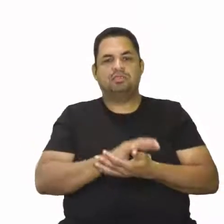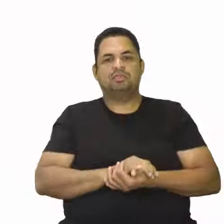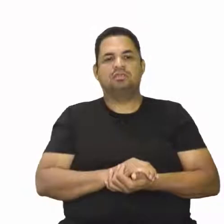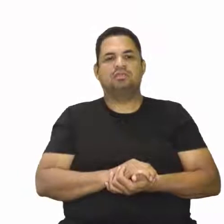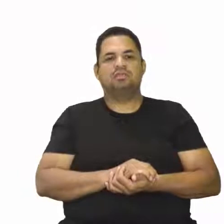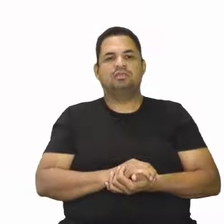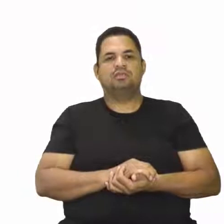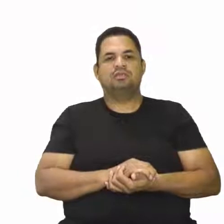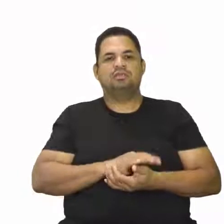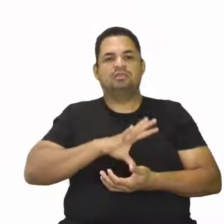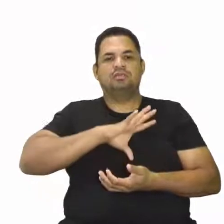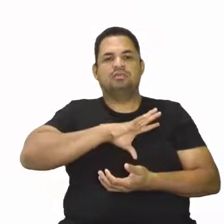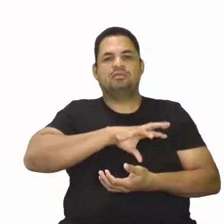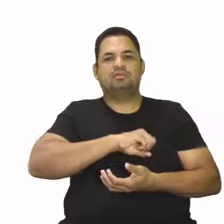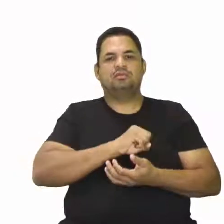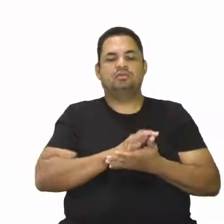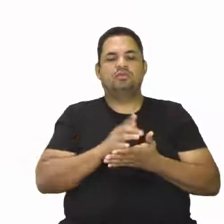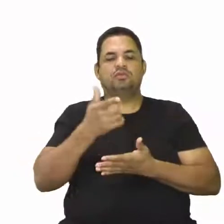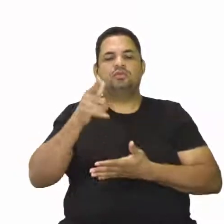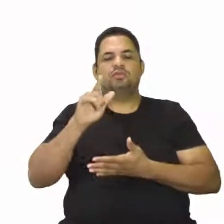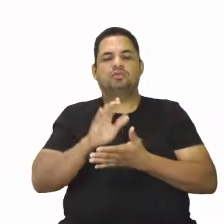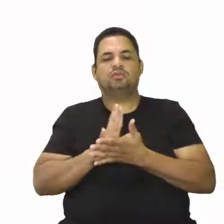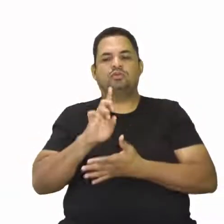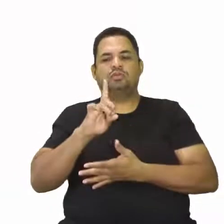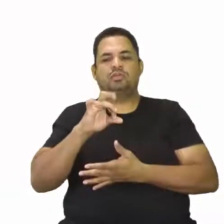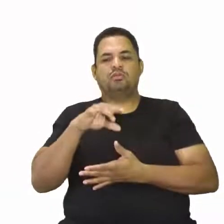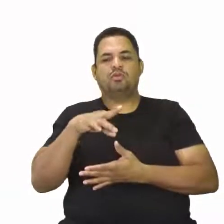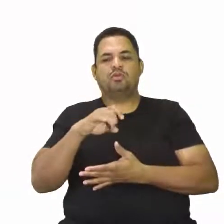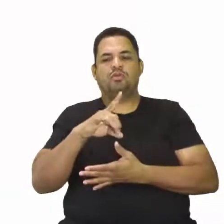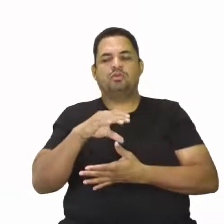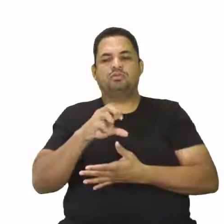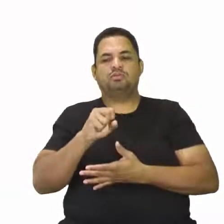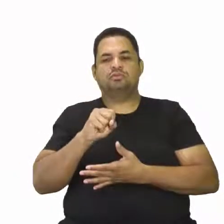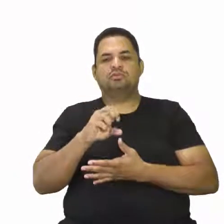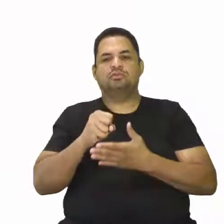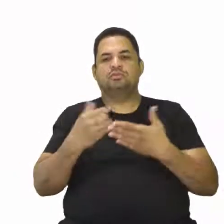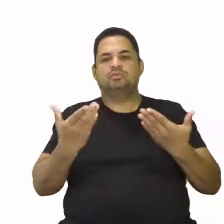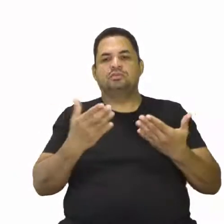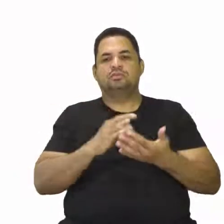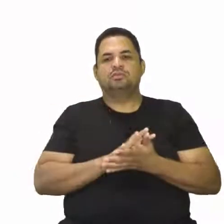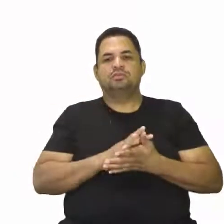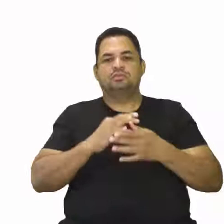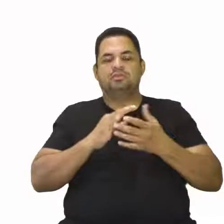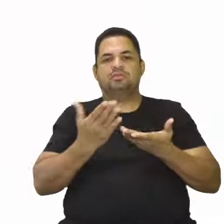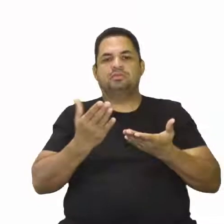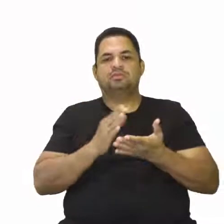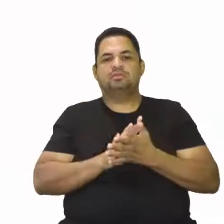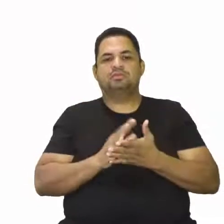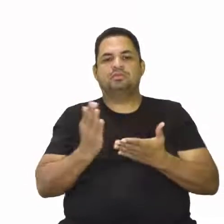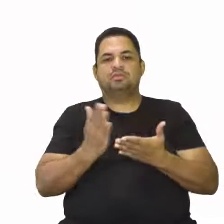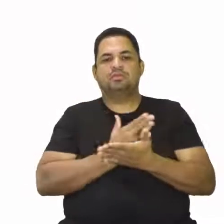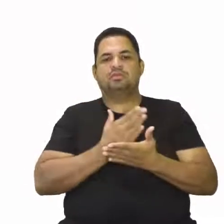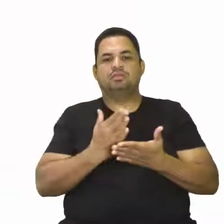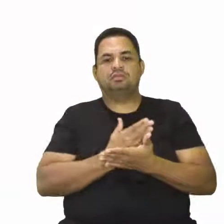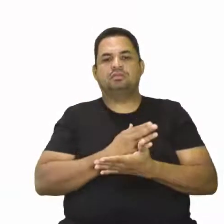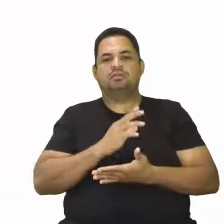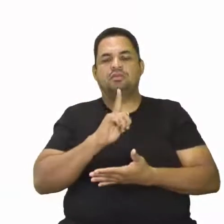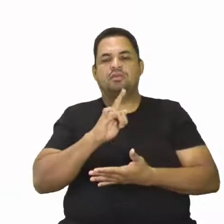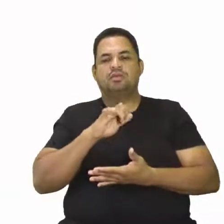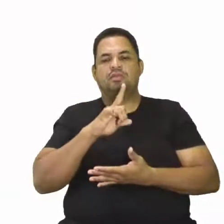de Amor e Outros Demônios, que é mais um livro do Gabriel